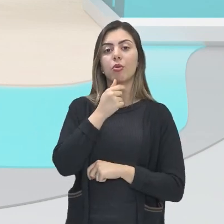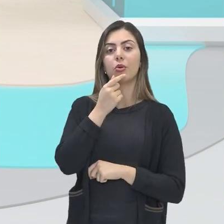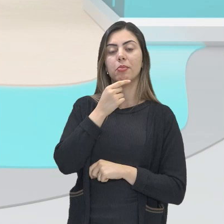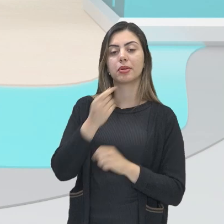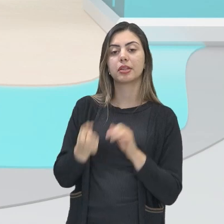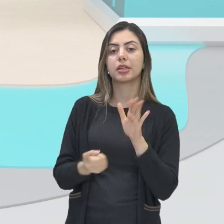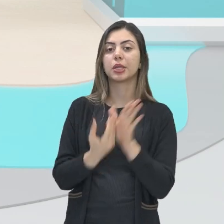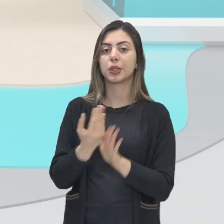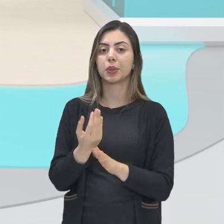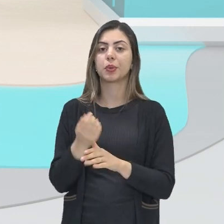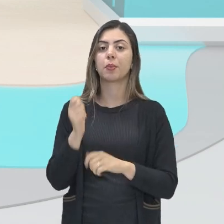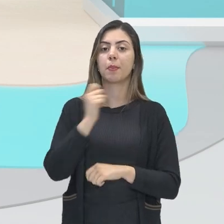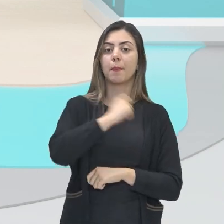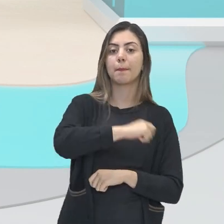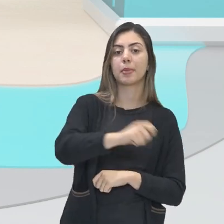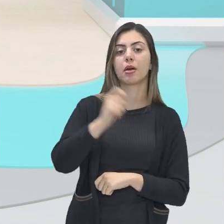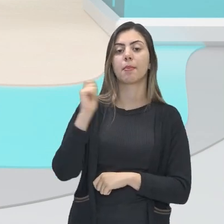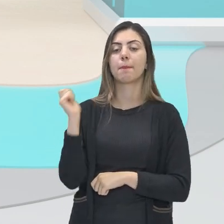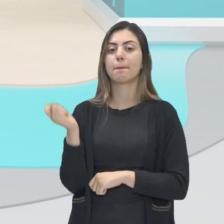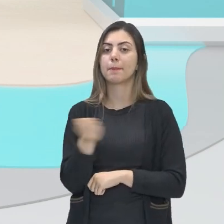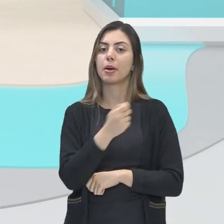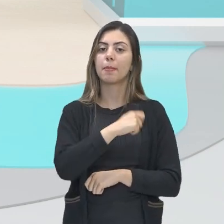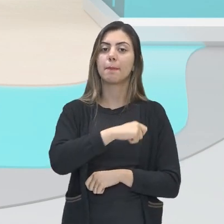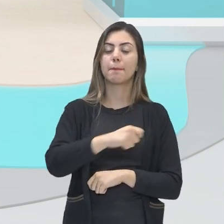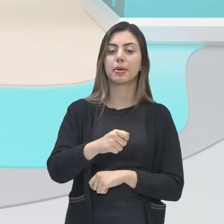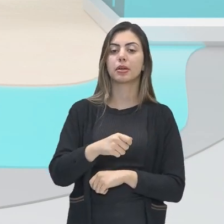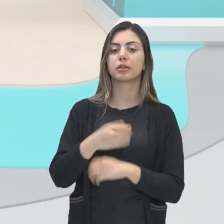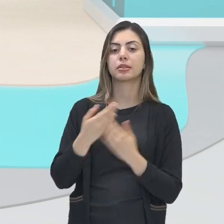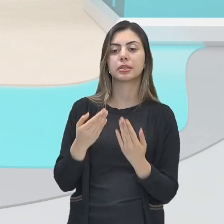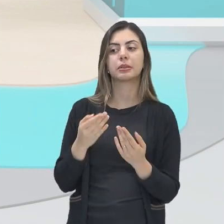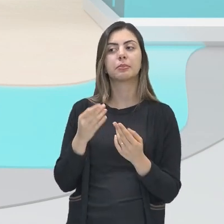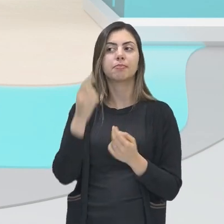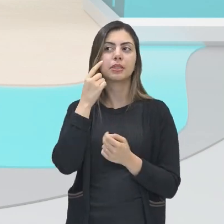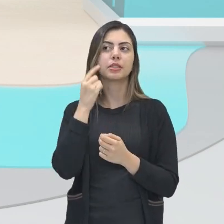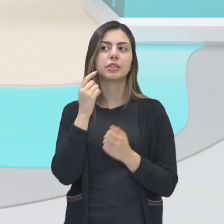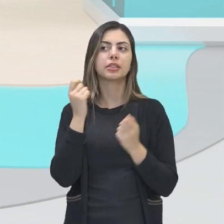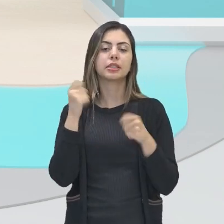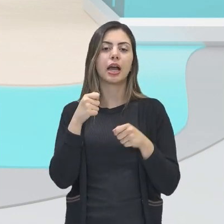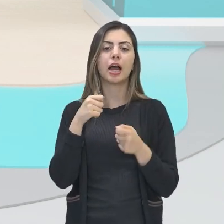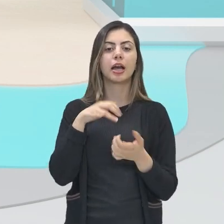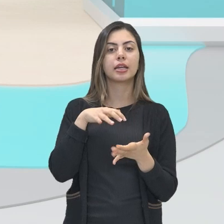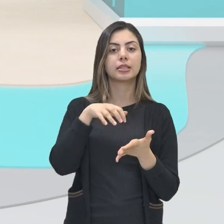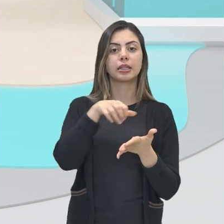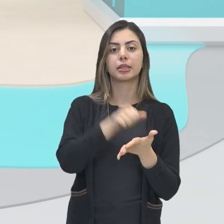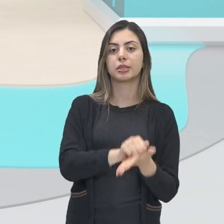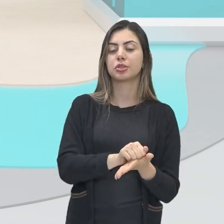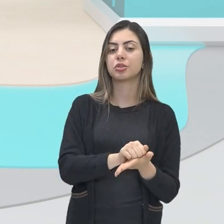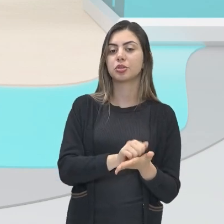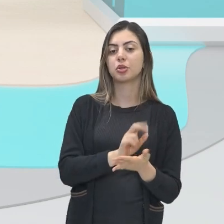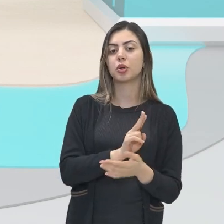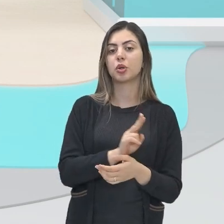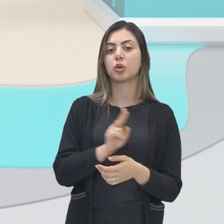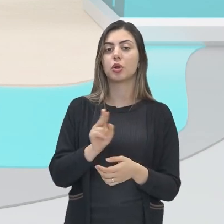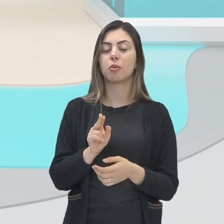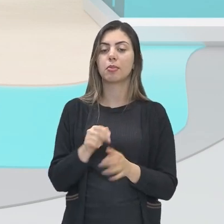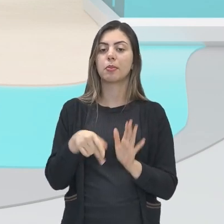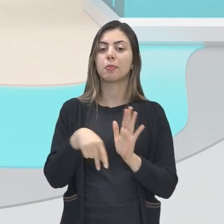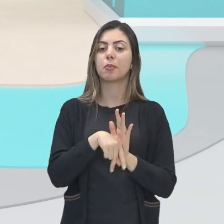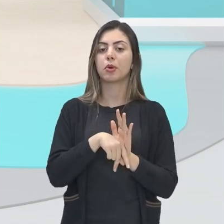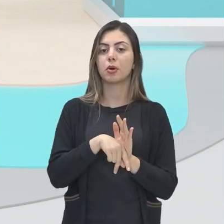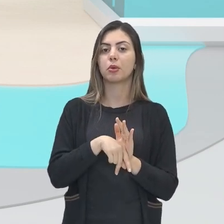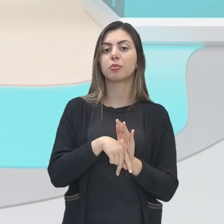o ping-pong, né, ele pensou, eu vou ganhar dinheiro em cima disso. Então registrou, colocou o nome do esporte lá do jogo